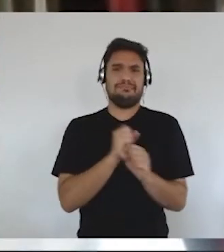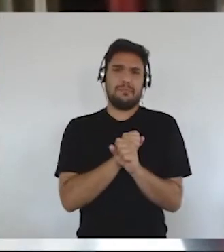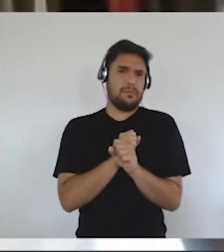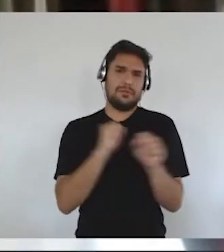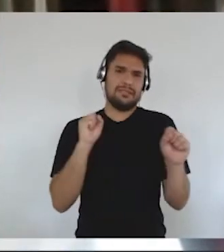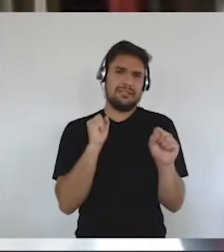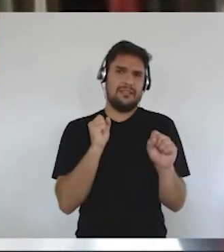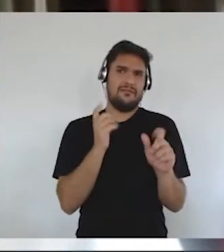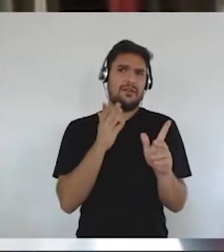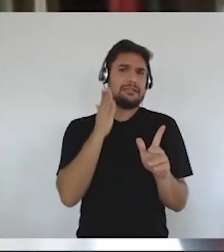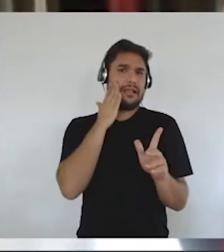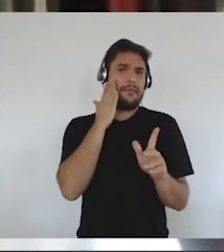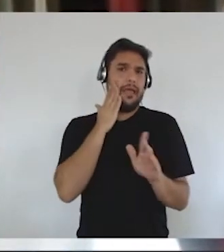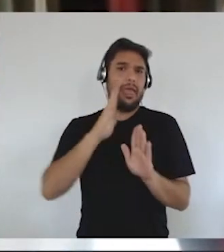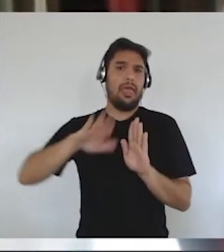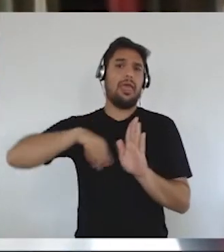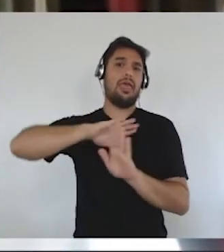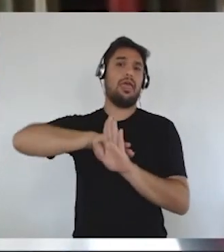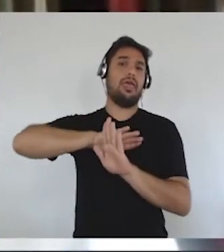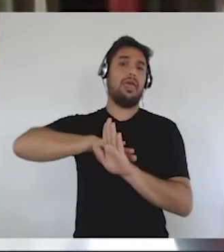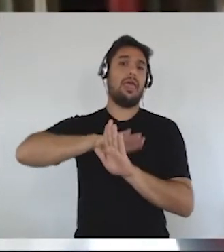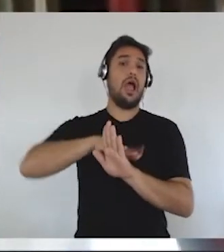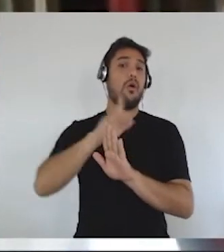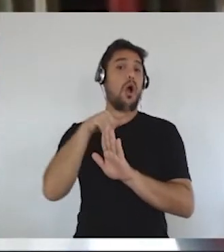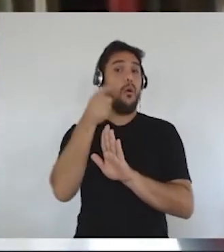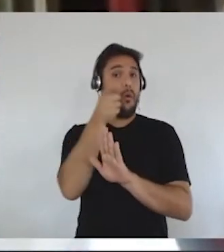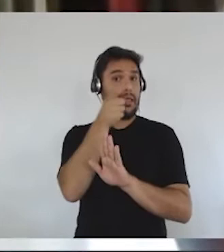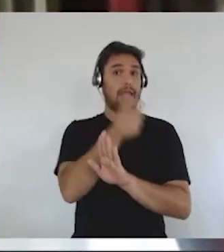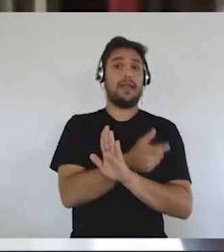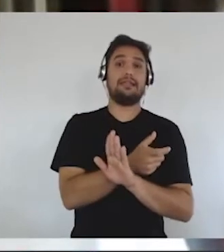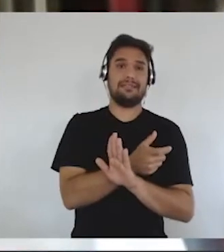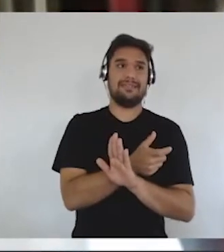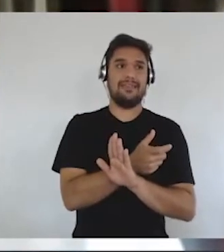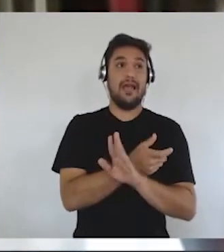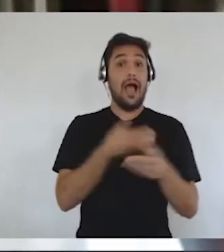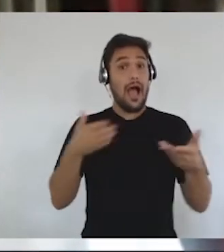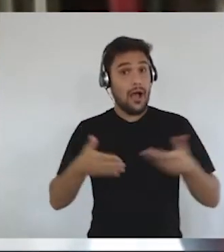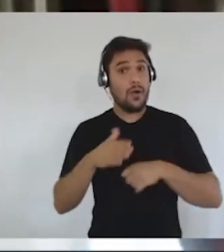interesses envolvidos dentro de um litígio internacional. Então, a questão é mais de narrativa,